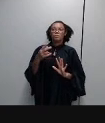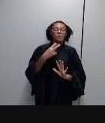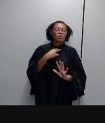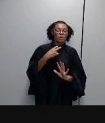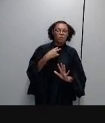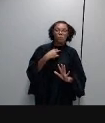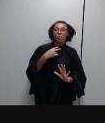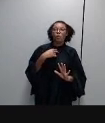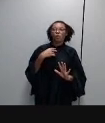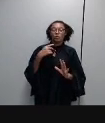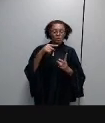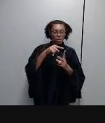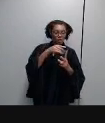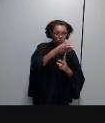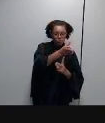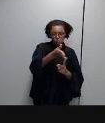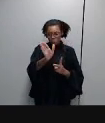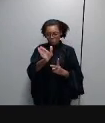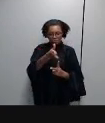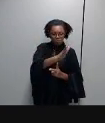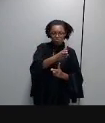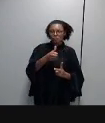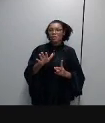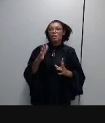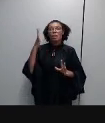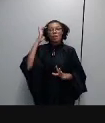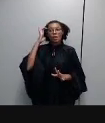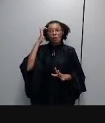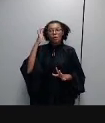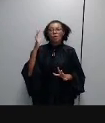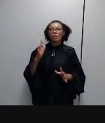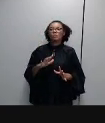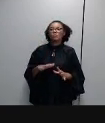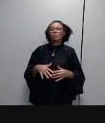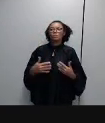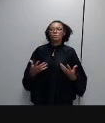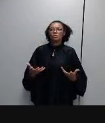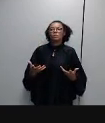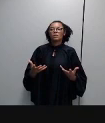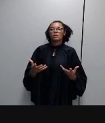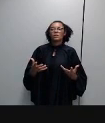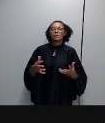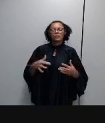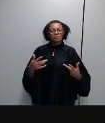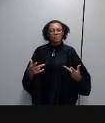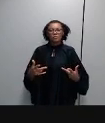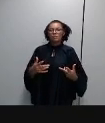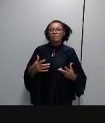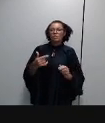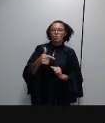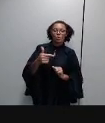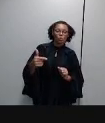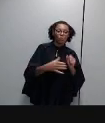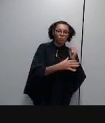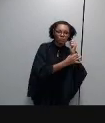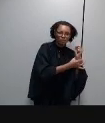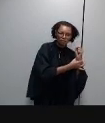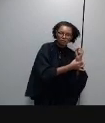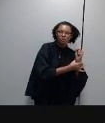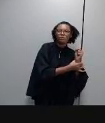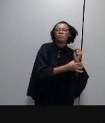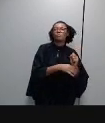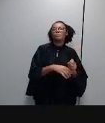vias Oi e eu acho que não não se pode essa coisa e não é a garantia da execução